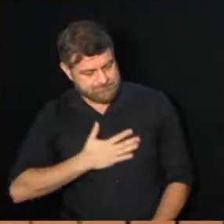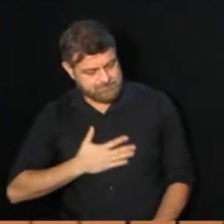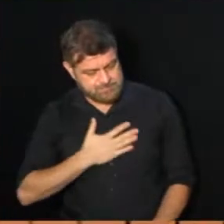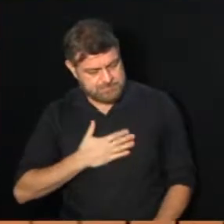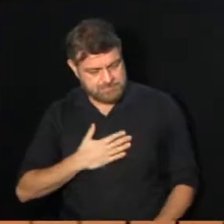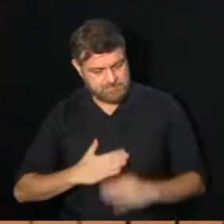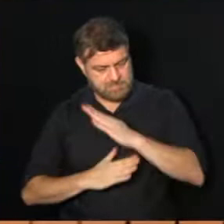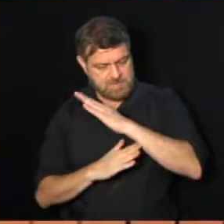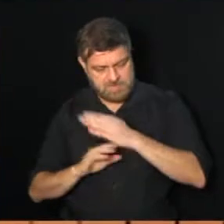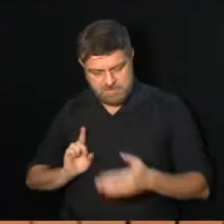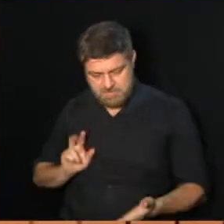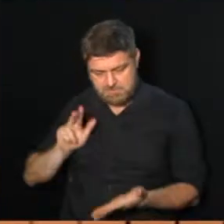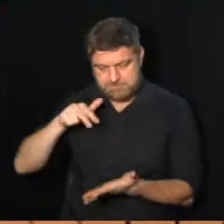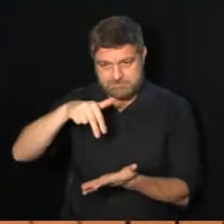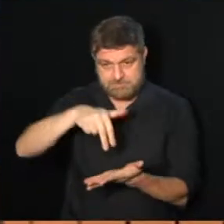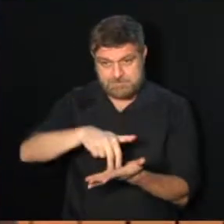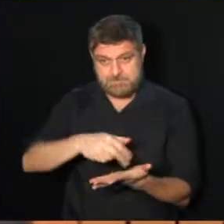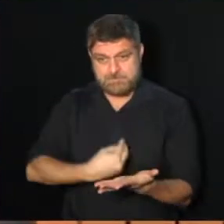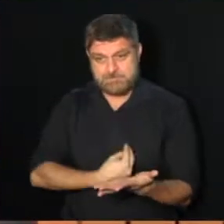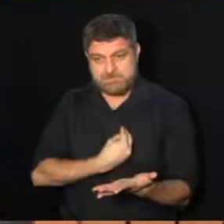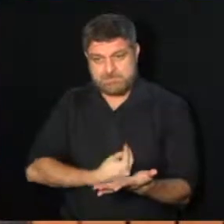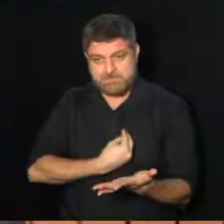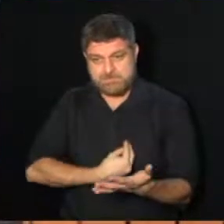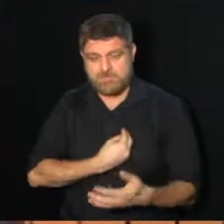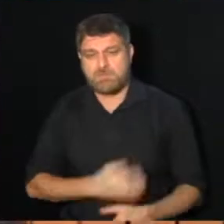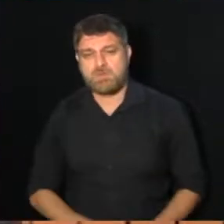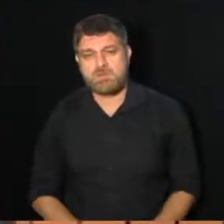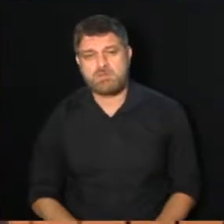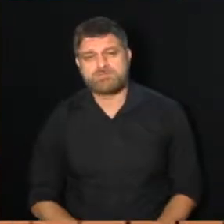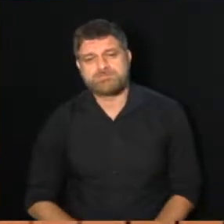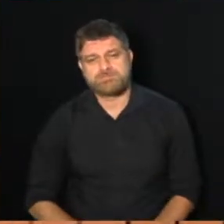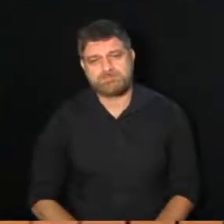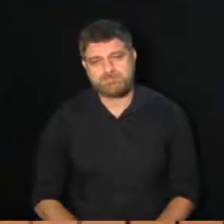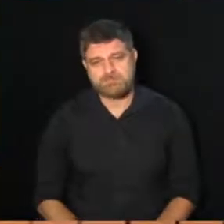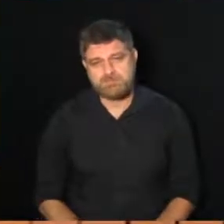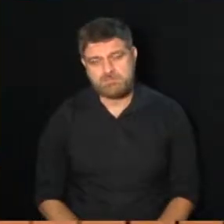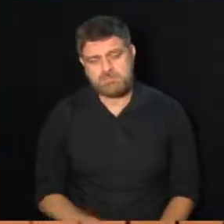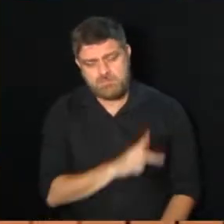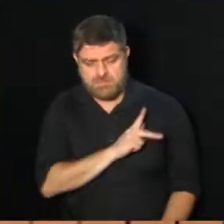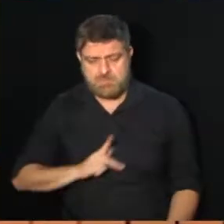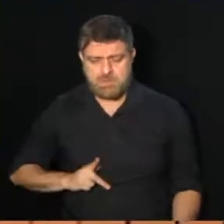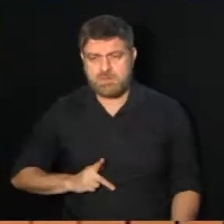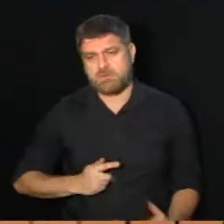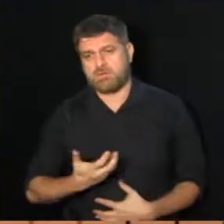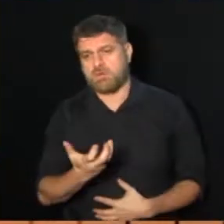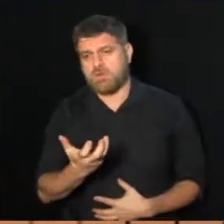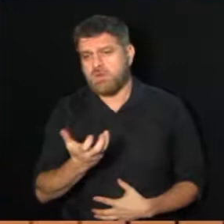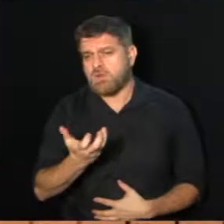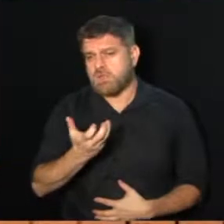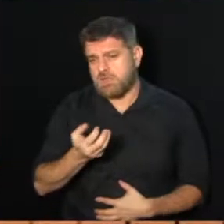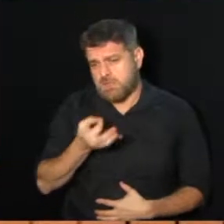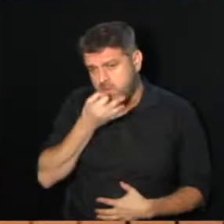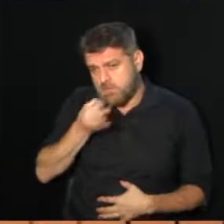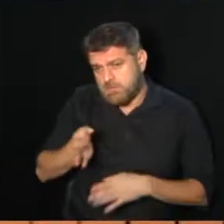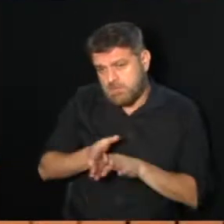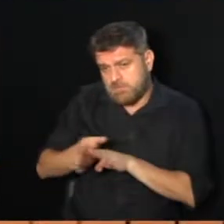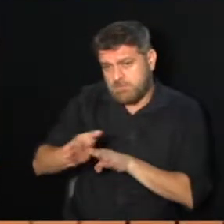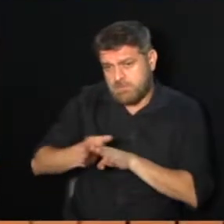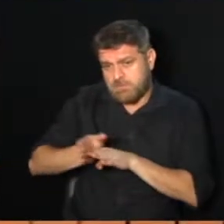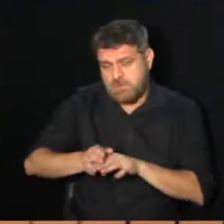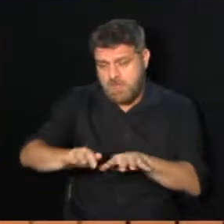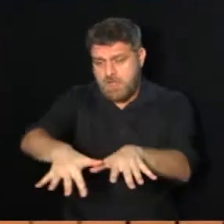evento. E aí, presidente, eu queria assim sugerir, como se trata de uma